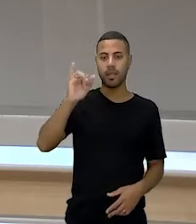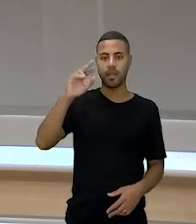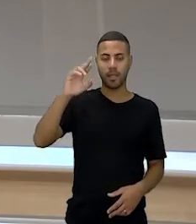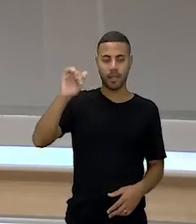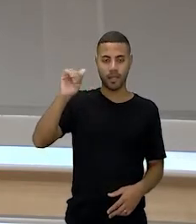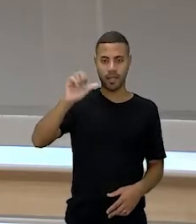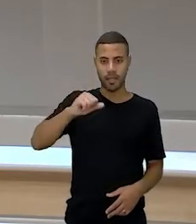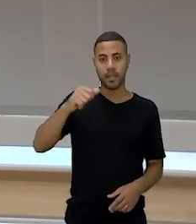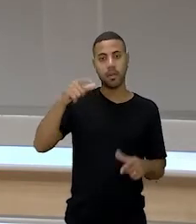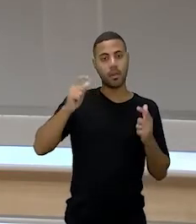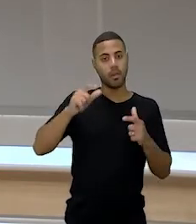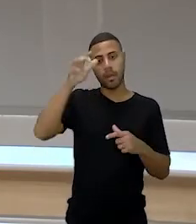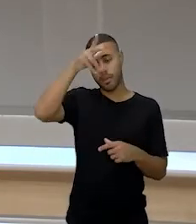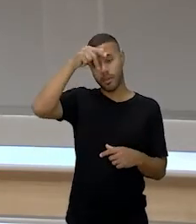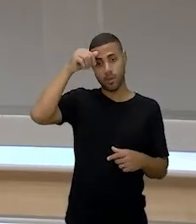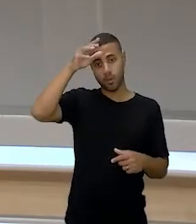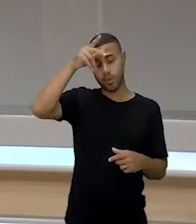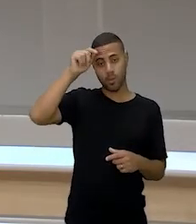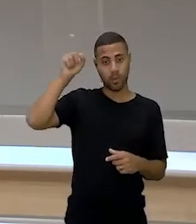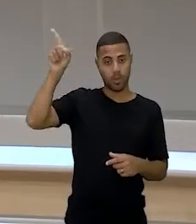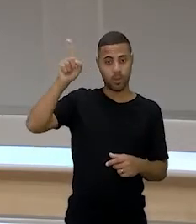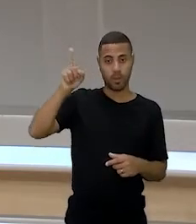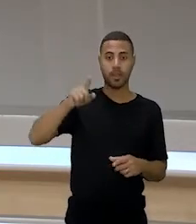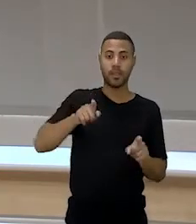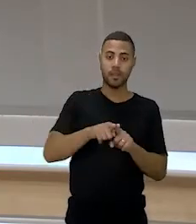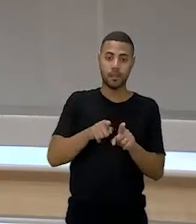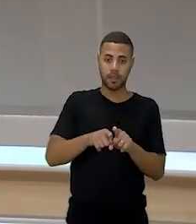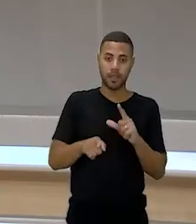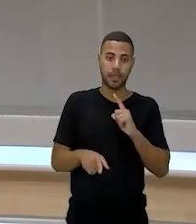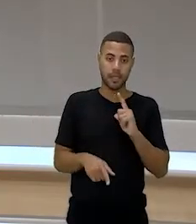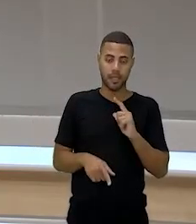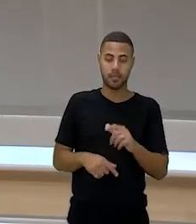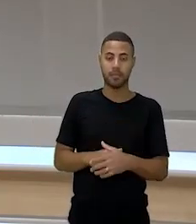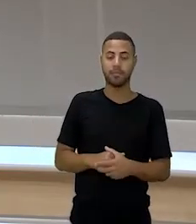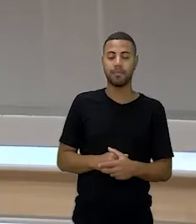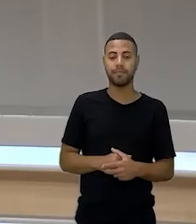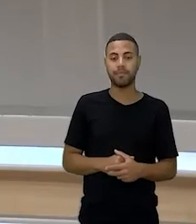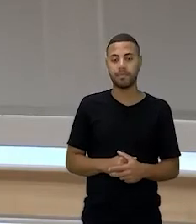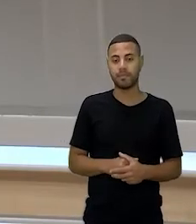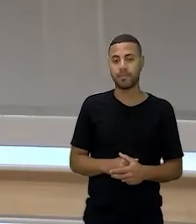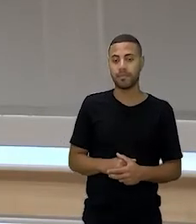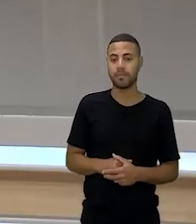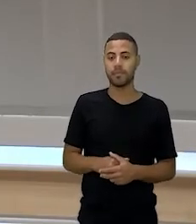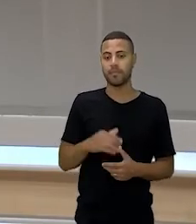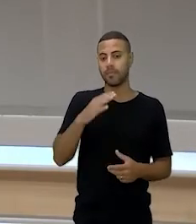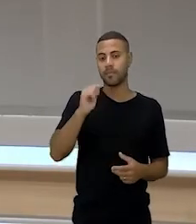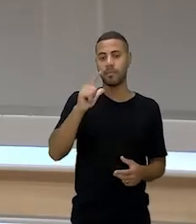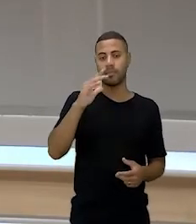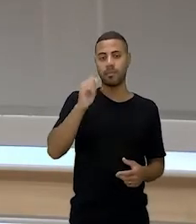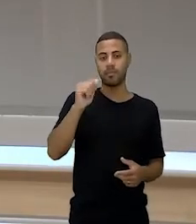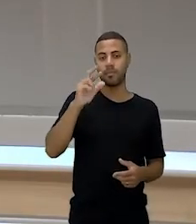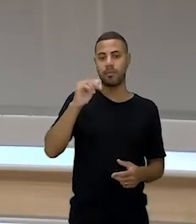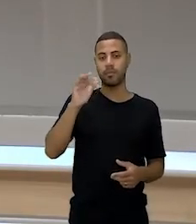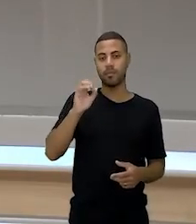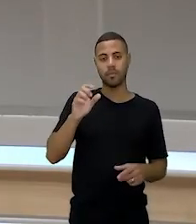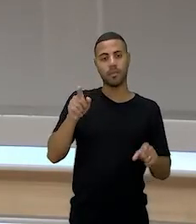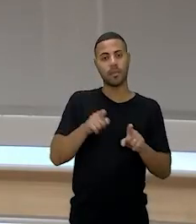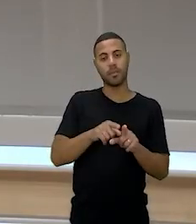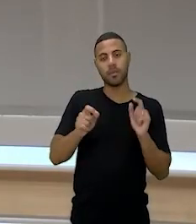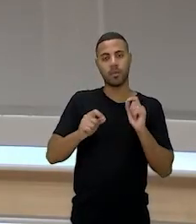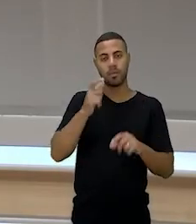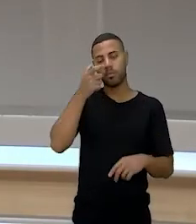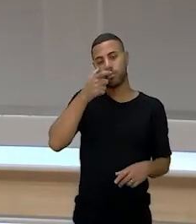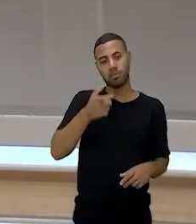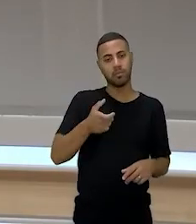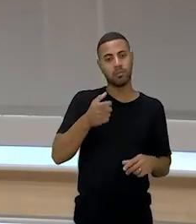Grosso muitas chamadas pedreiras de calcário, né? Interessante também observar que